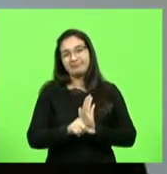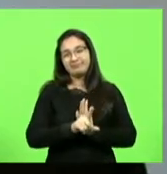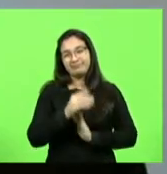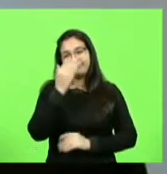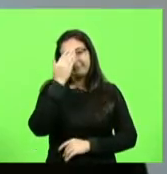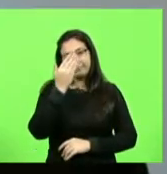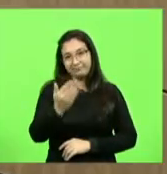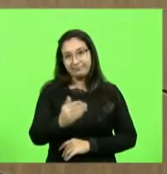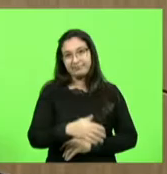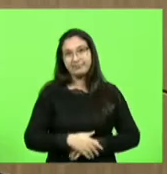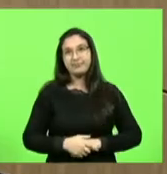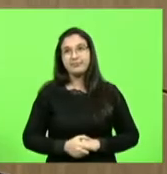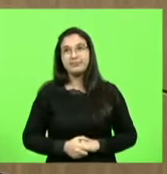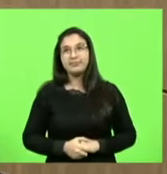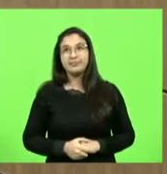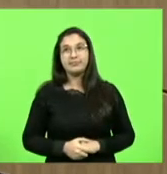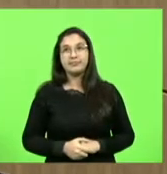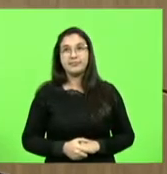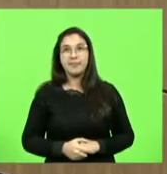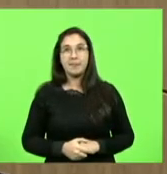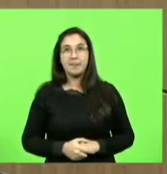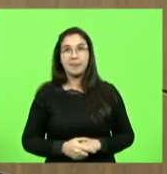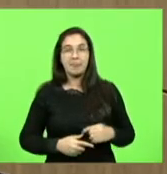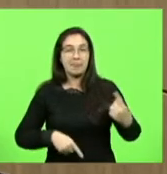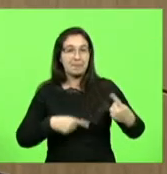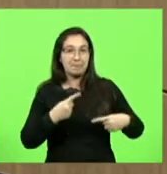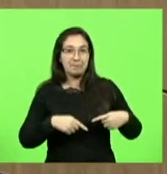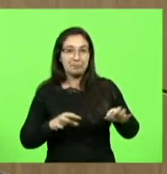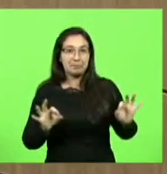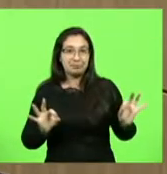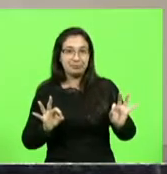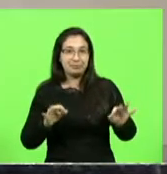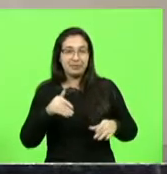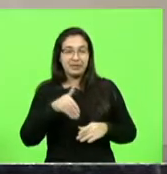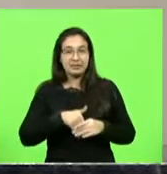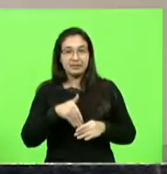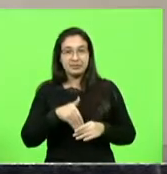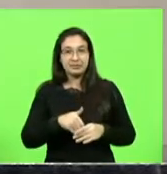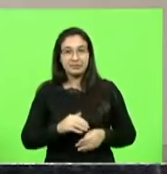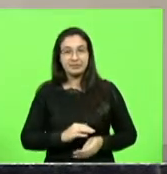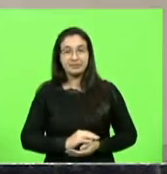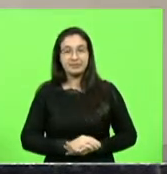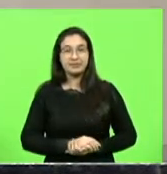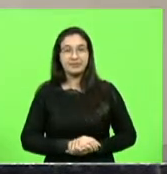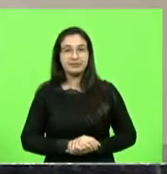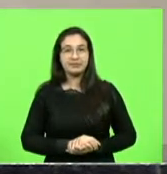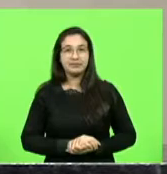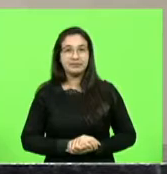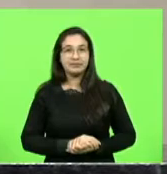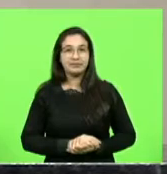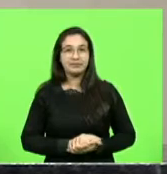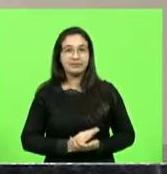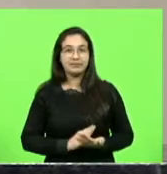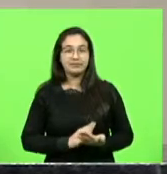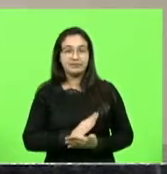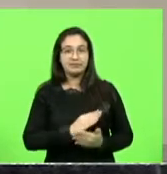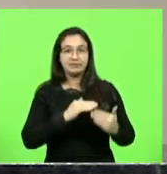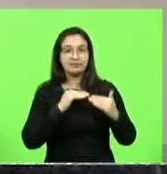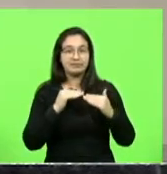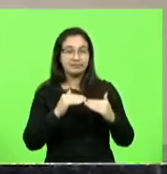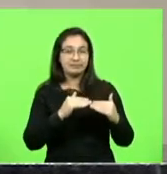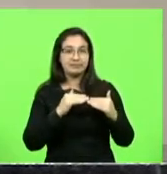obrigado. Não havendo mais quem queira discutir em votação, deputados que aprovam, permaneçam como se encontra. Aprovado